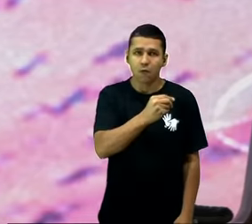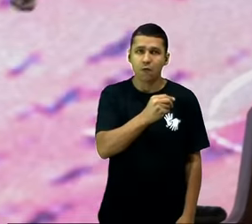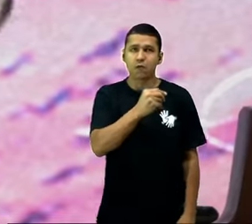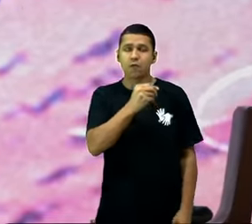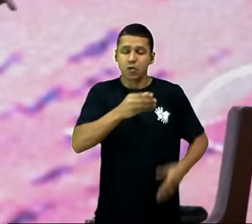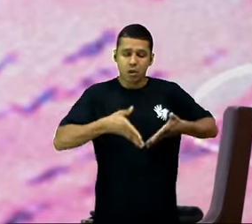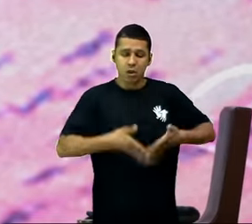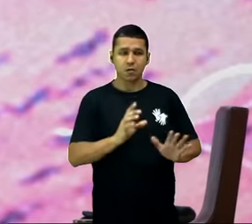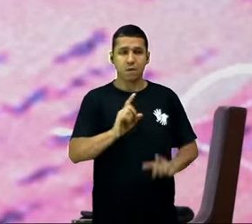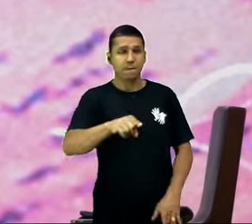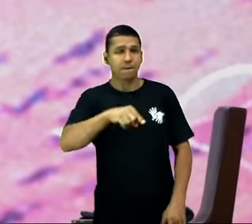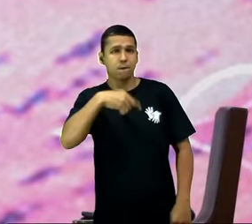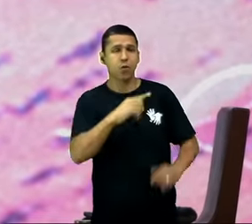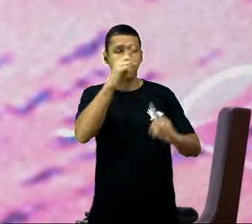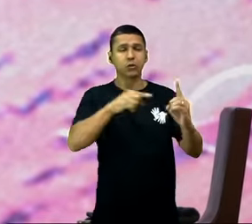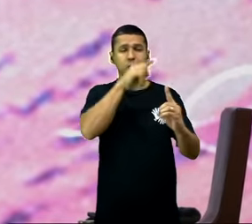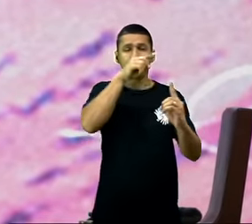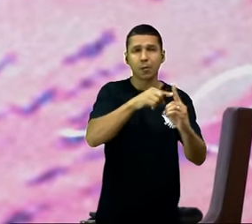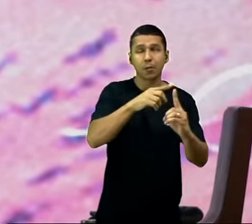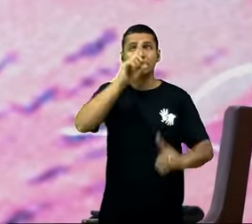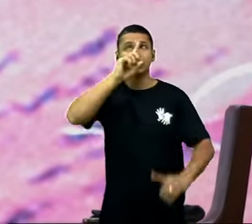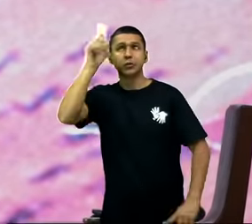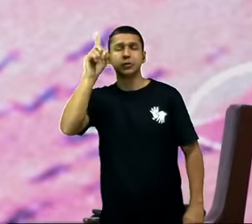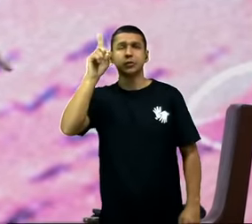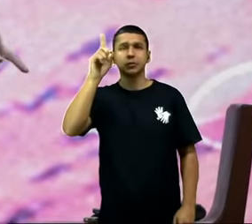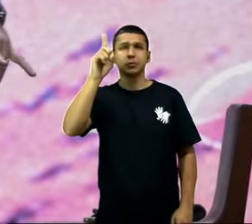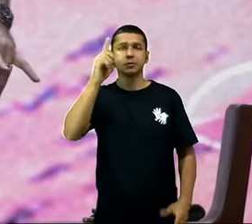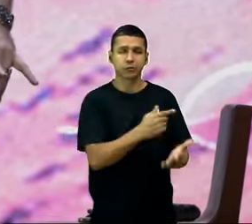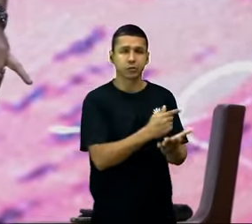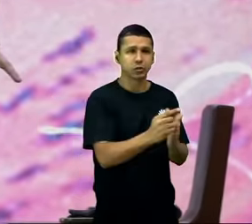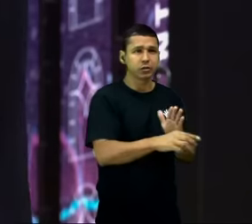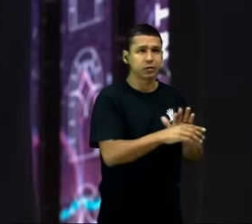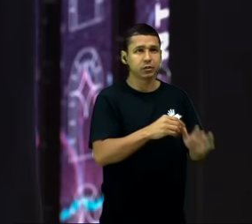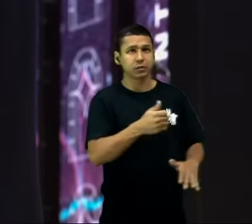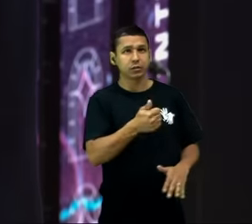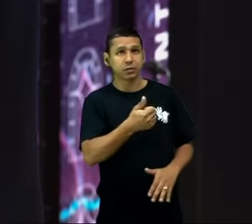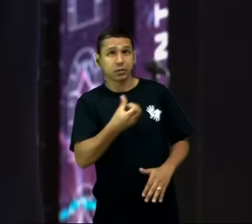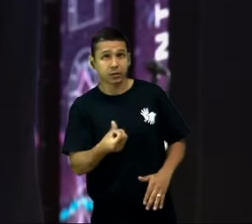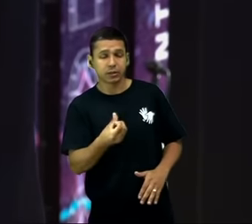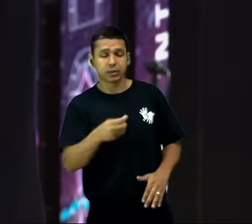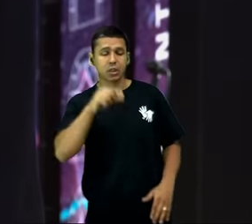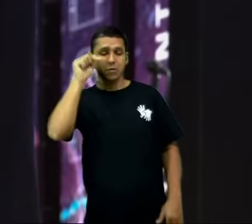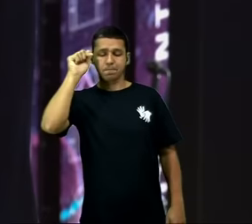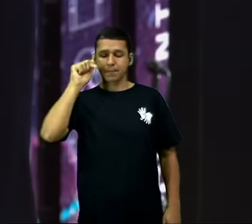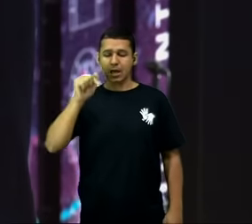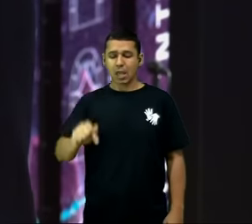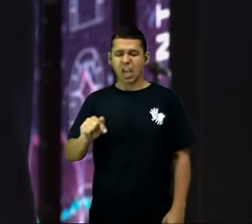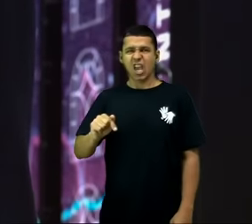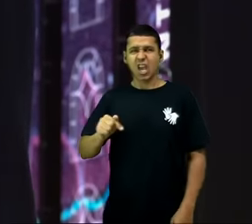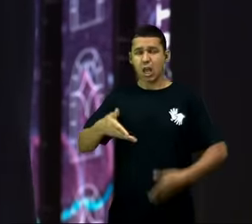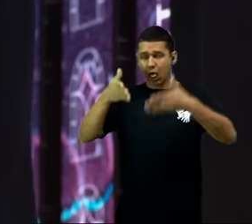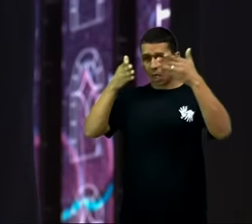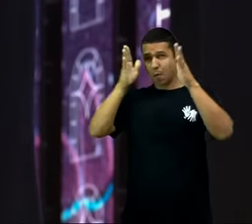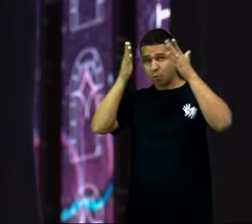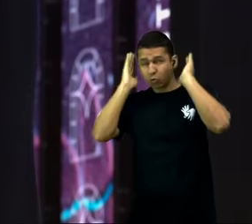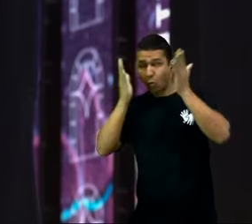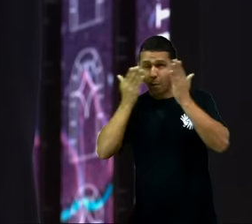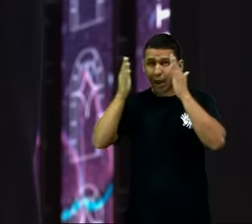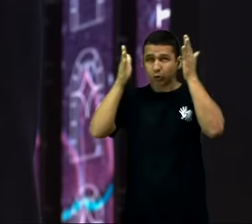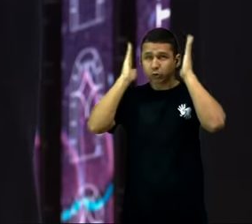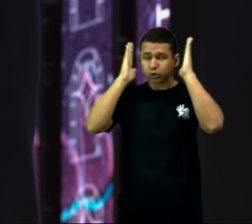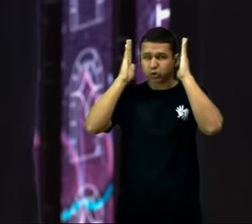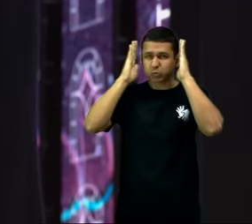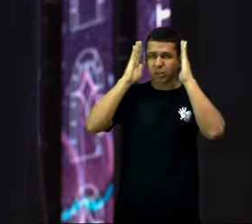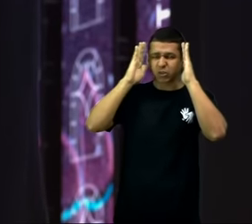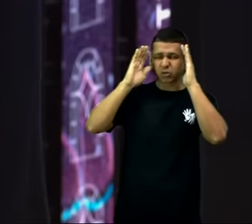do propósito de Deus. Gênesis 16:12. Bota na tela. Ele será como um jumento selvagem. Sua mão será contra todos, e a mão de